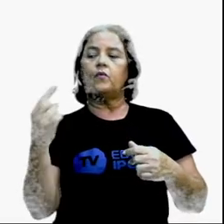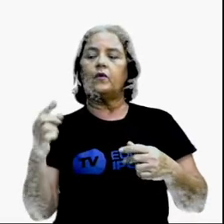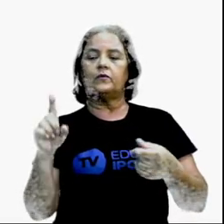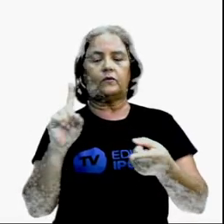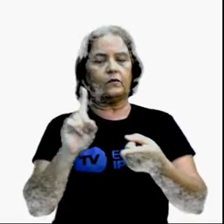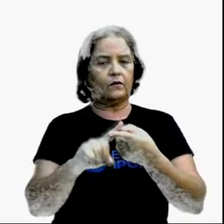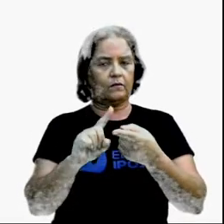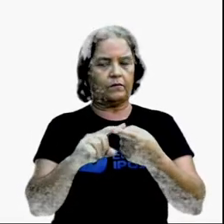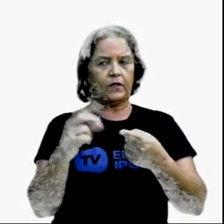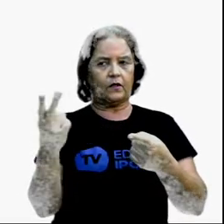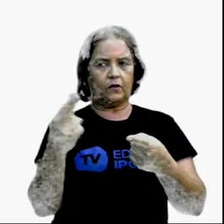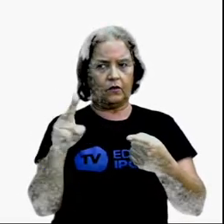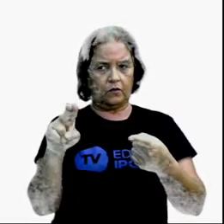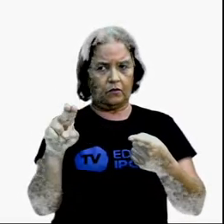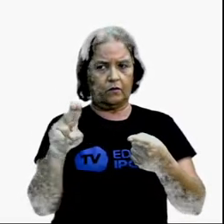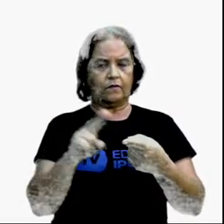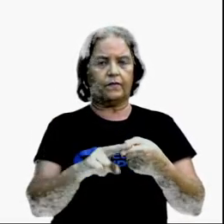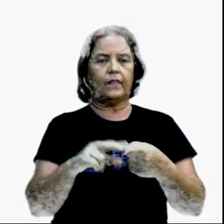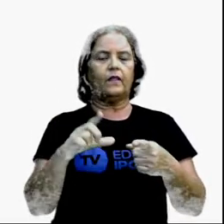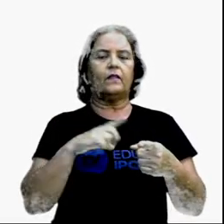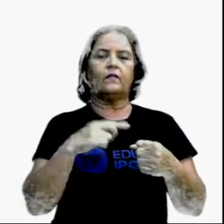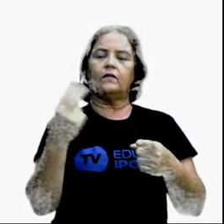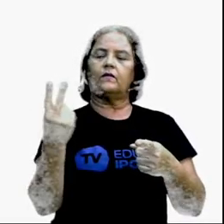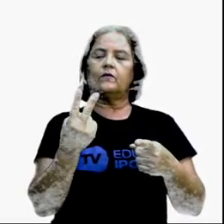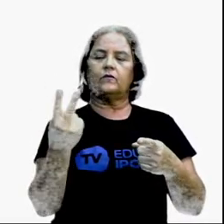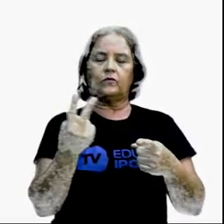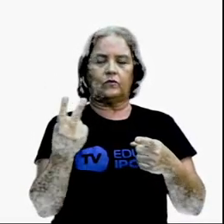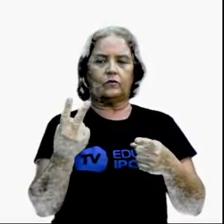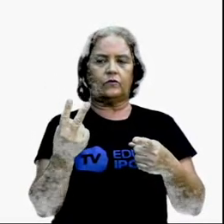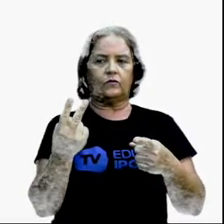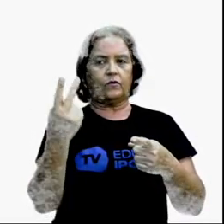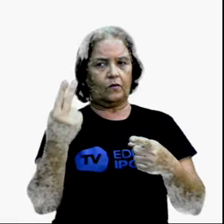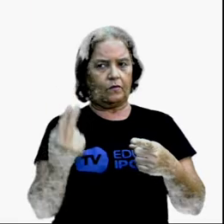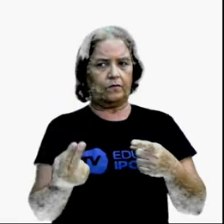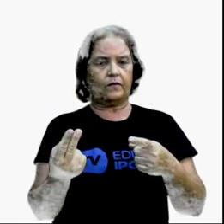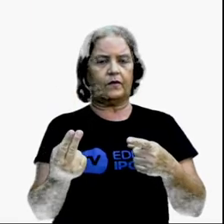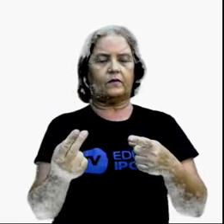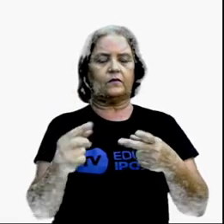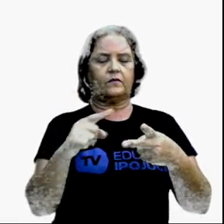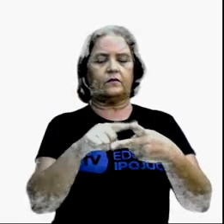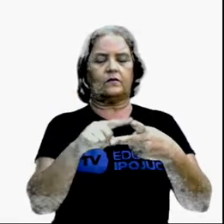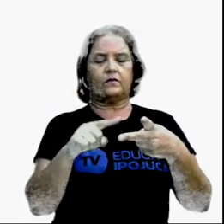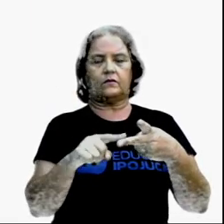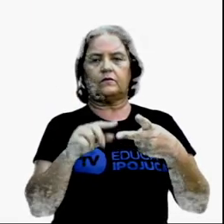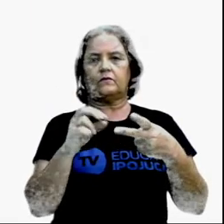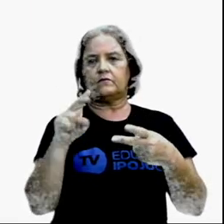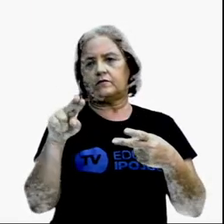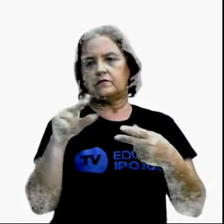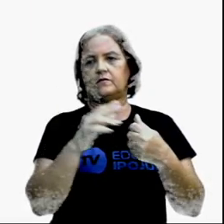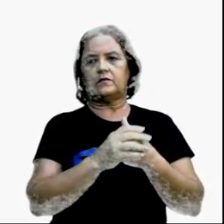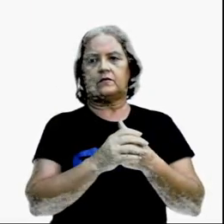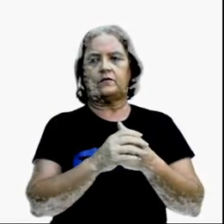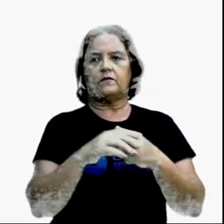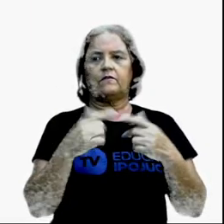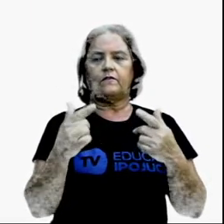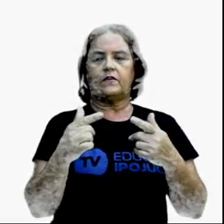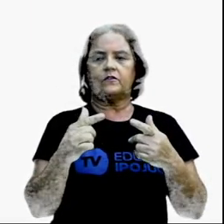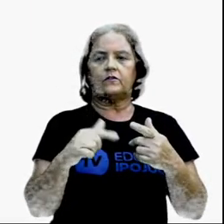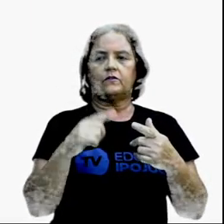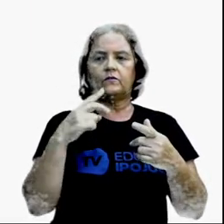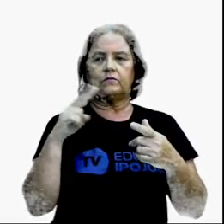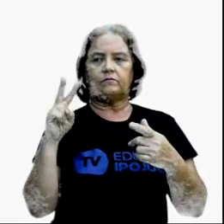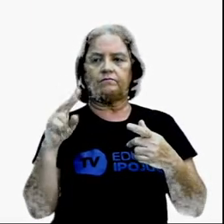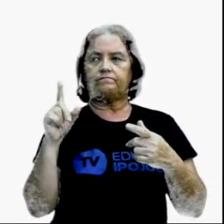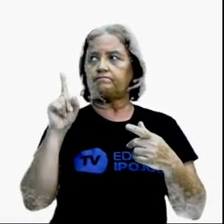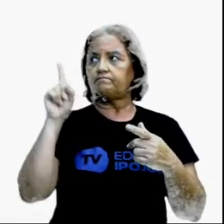dois pares de ângulos congruentes? Então, este é o caso, olha aí,